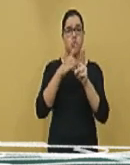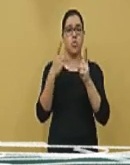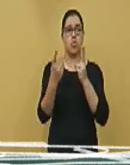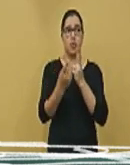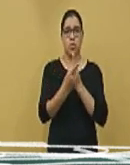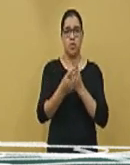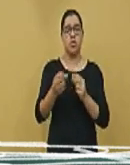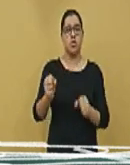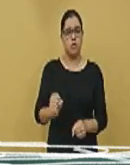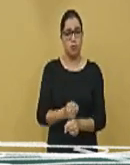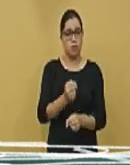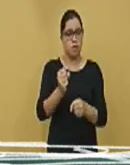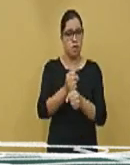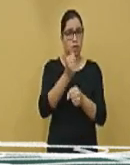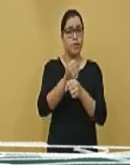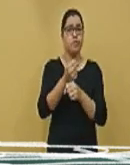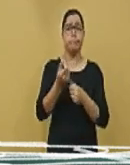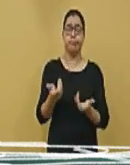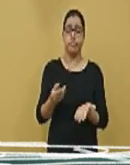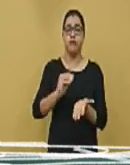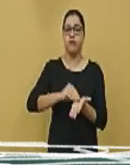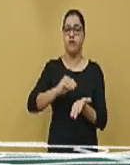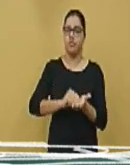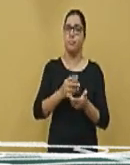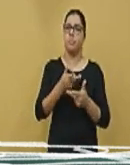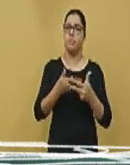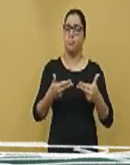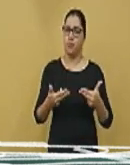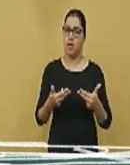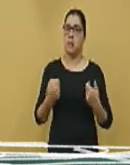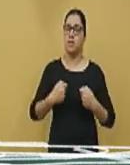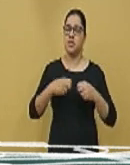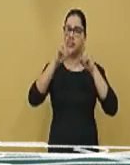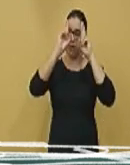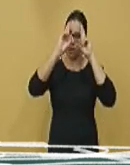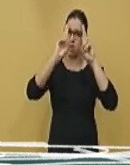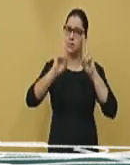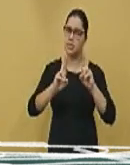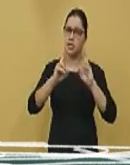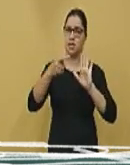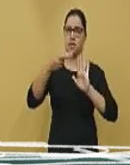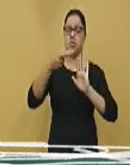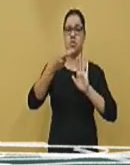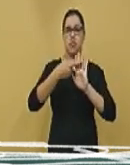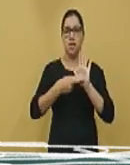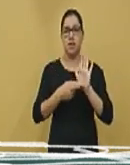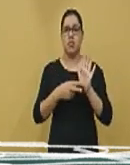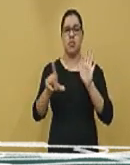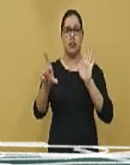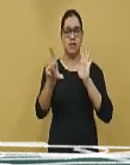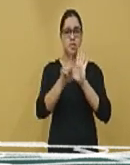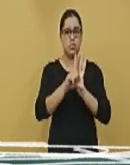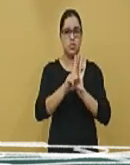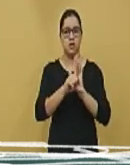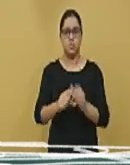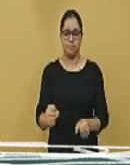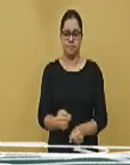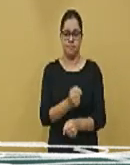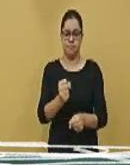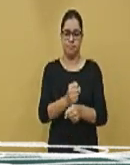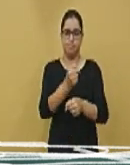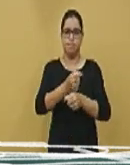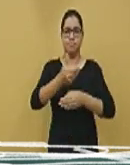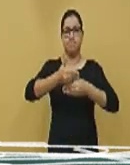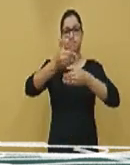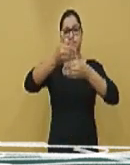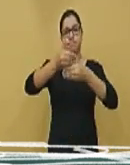senhor considera que é muito importante, né, nós respeitarmos as leis, né, de edificações, e é